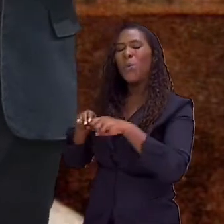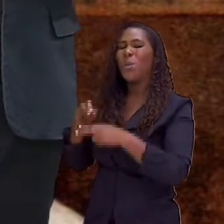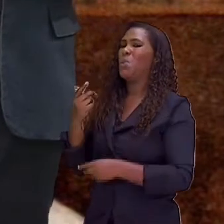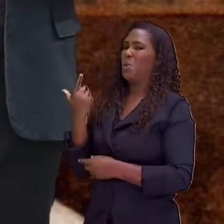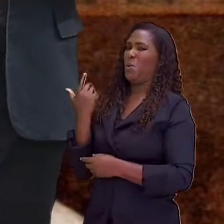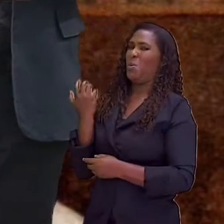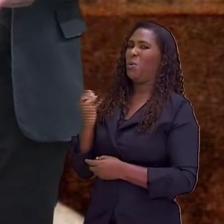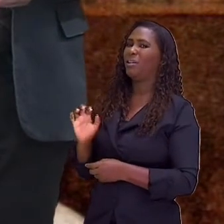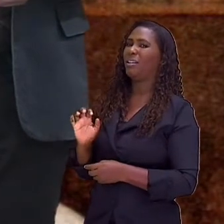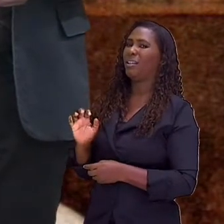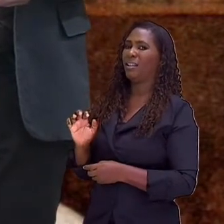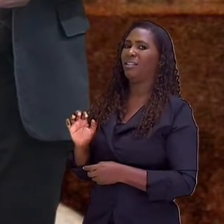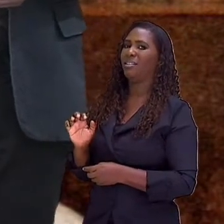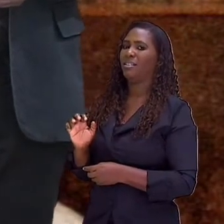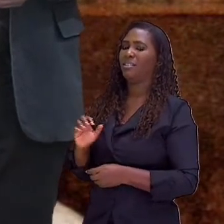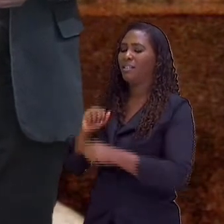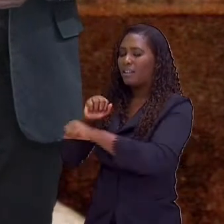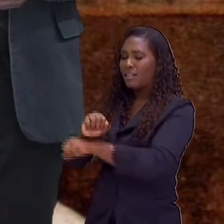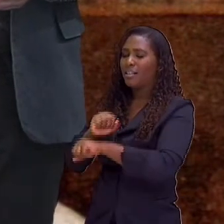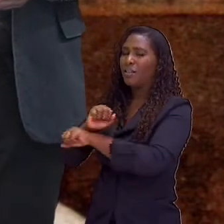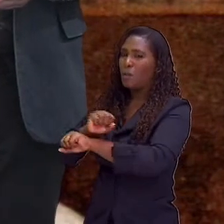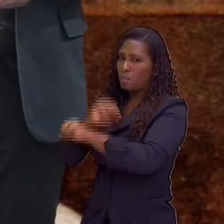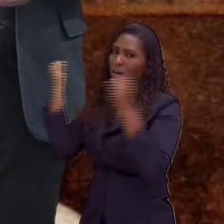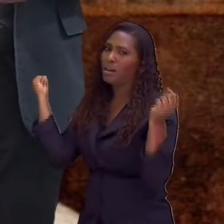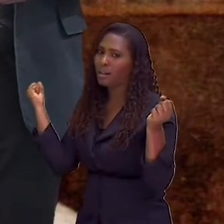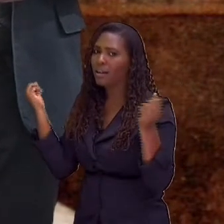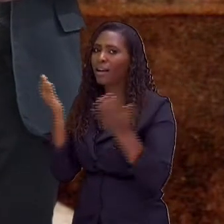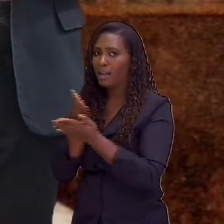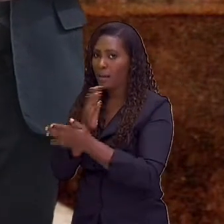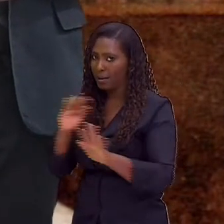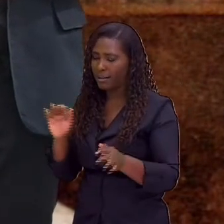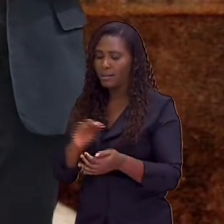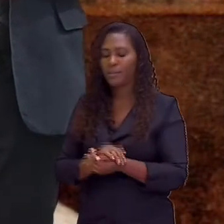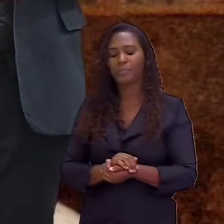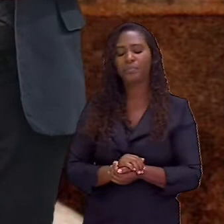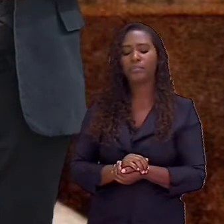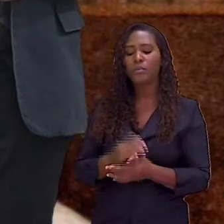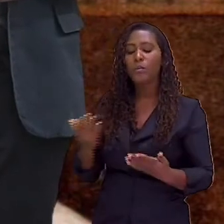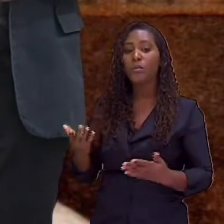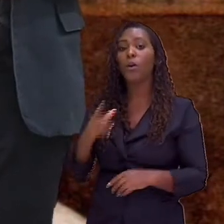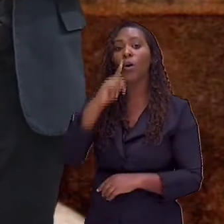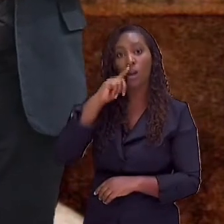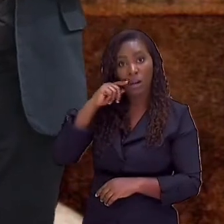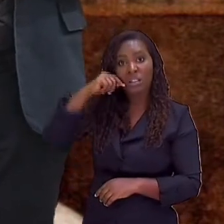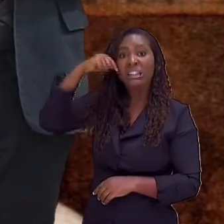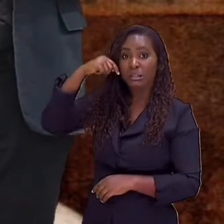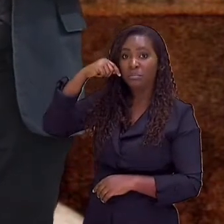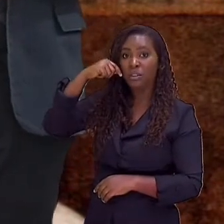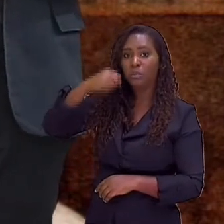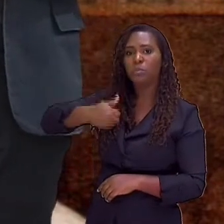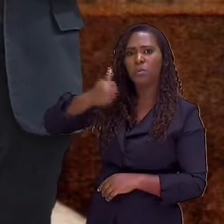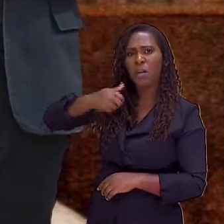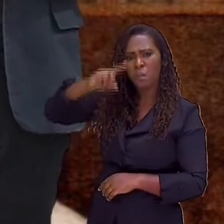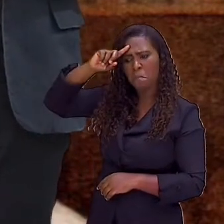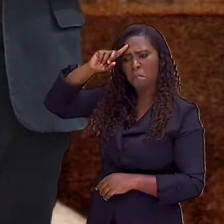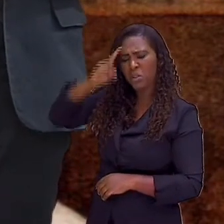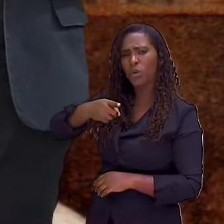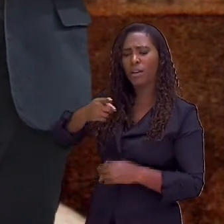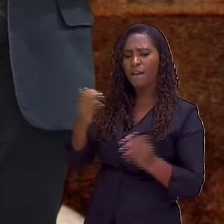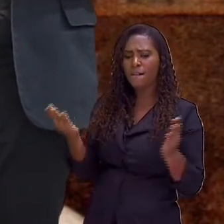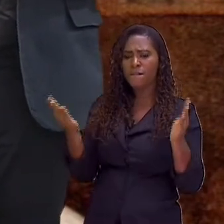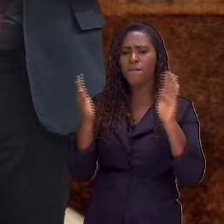o exército fechar a Assembleia Constituinte, vários deputados foram presos, inclusive José Bonifácio,